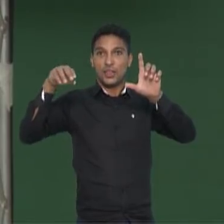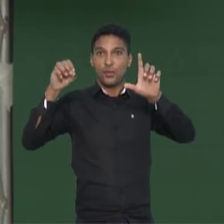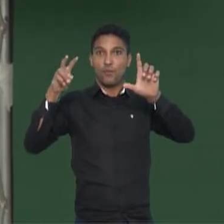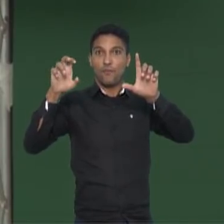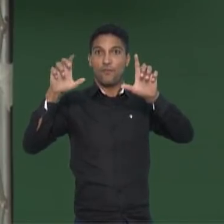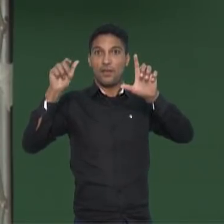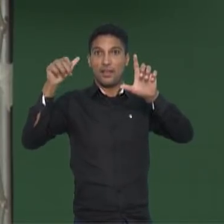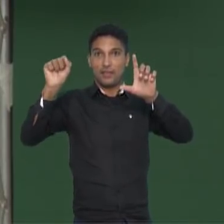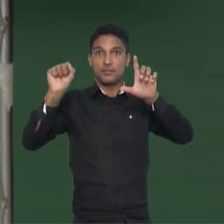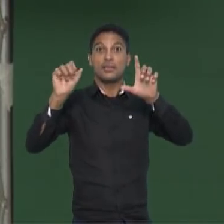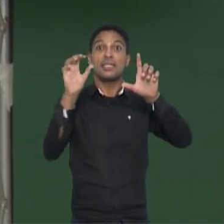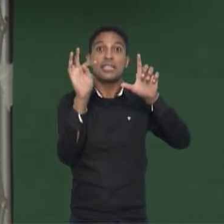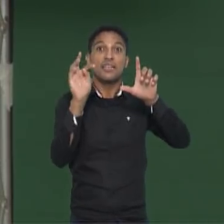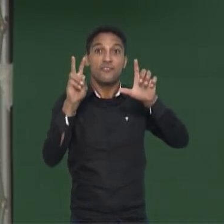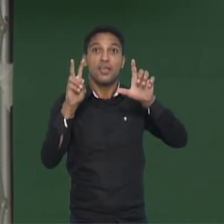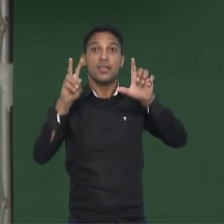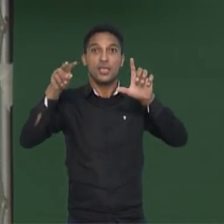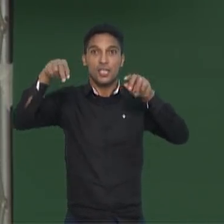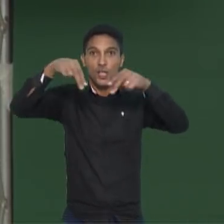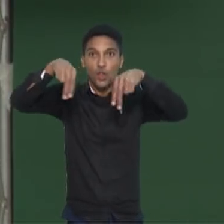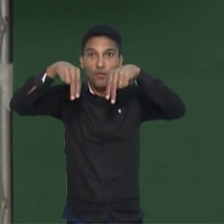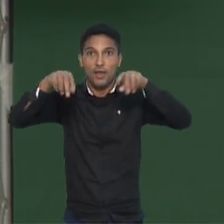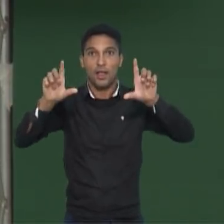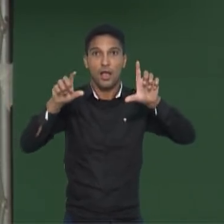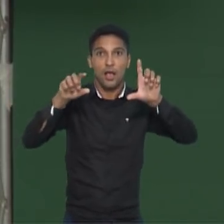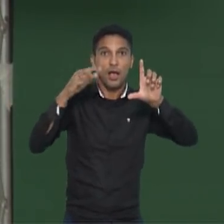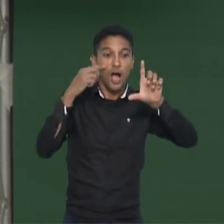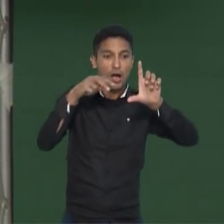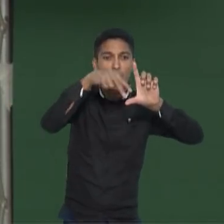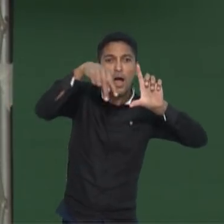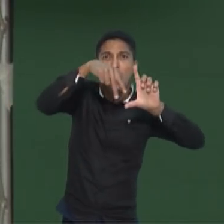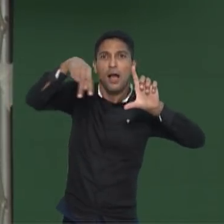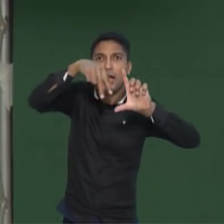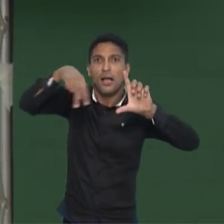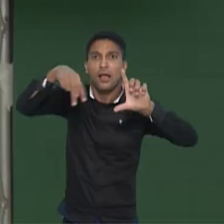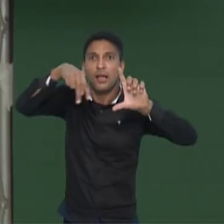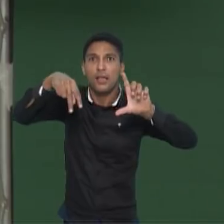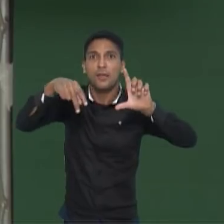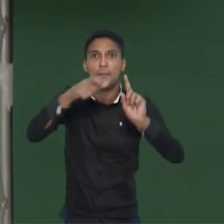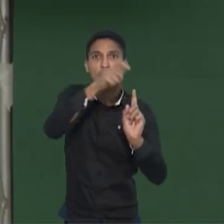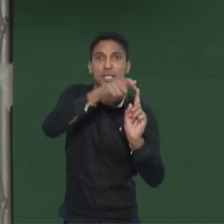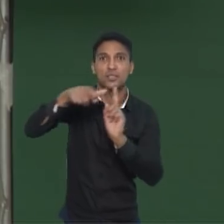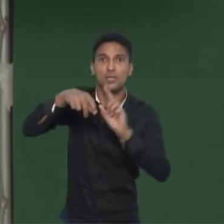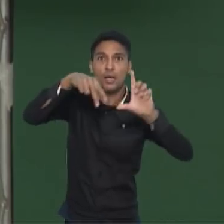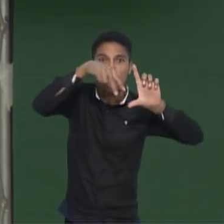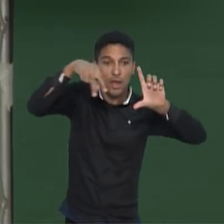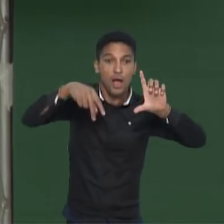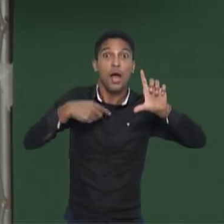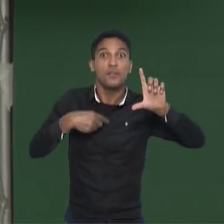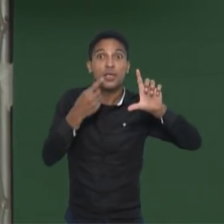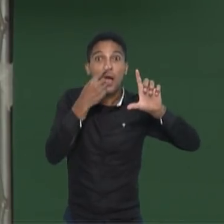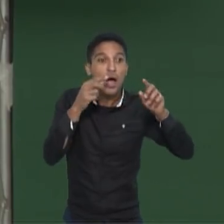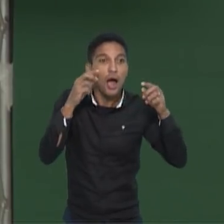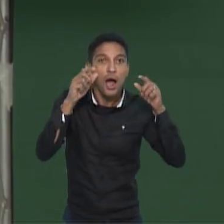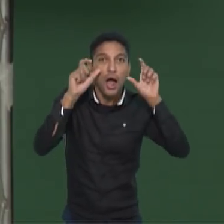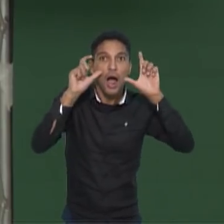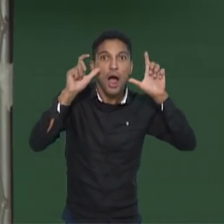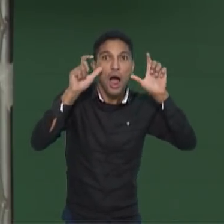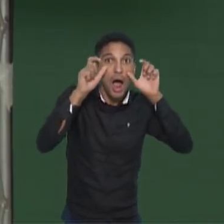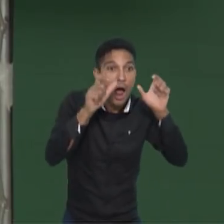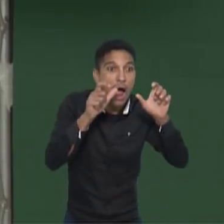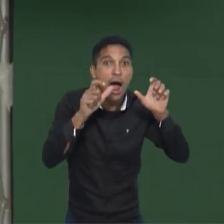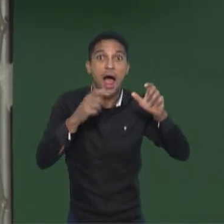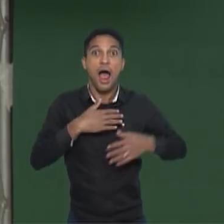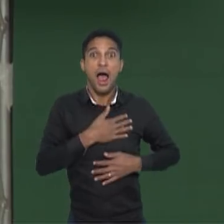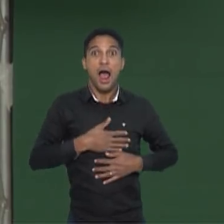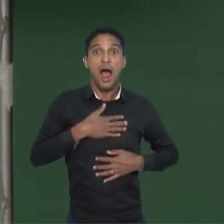uma série, ou acompanhando um personagem que já apareceu em diversos momentos. E a gente falou da cultura da convergência, que é uma análise